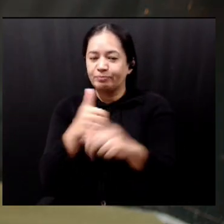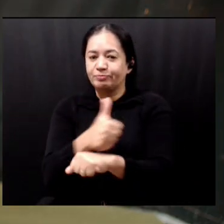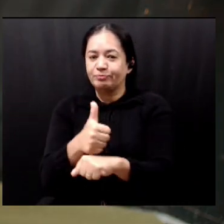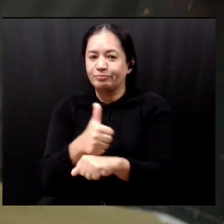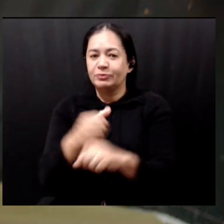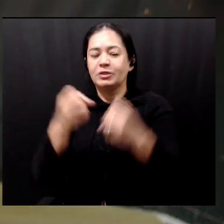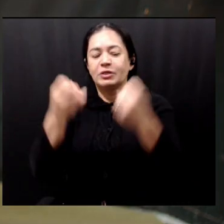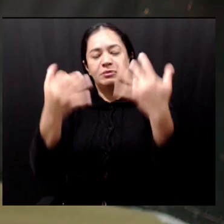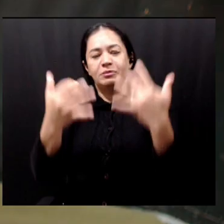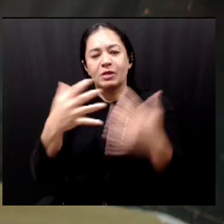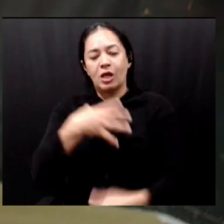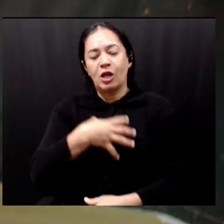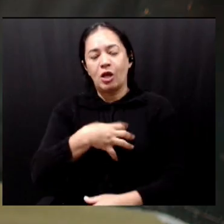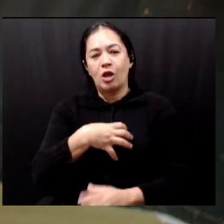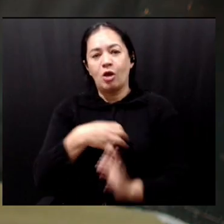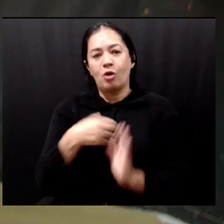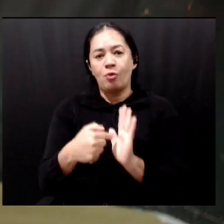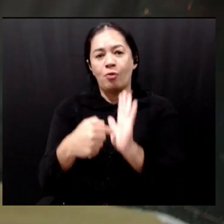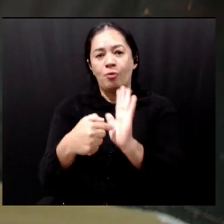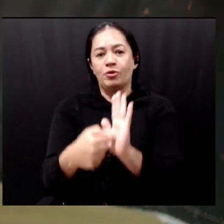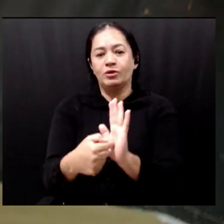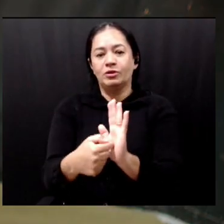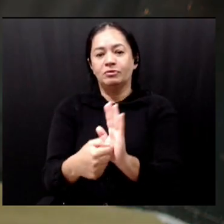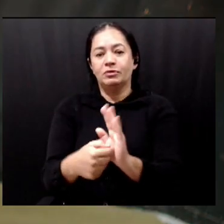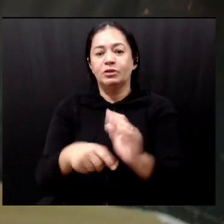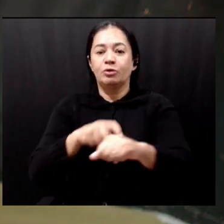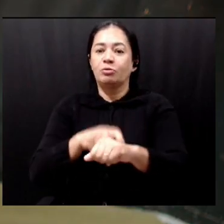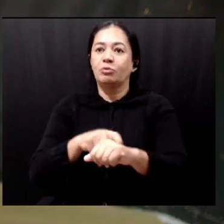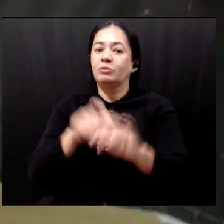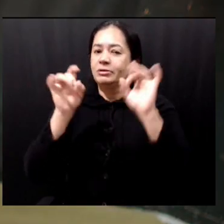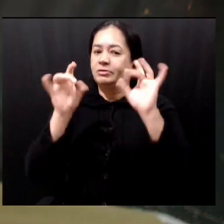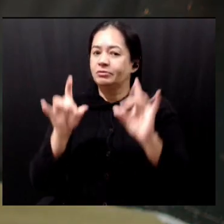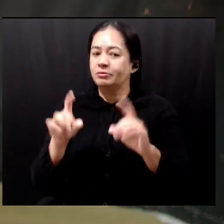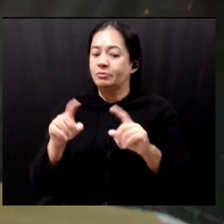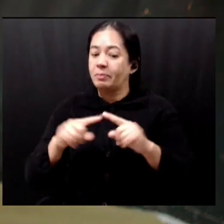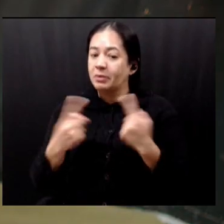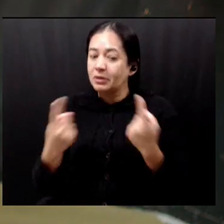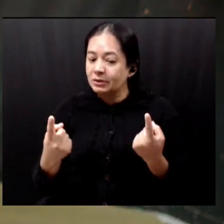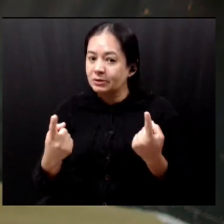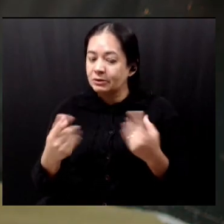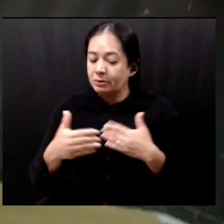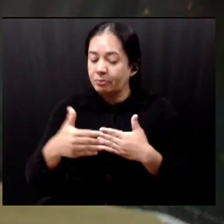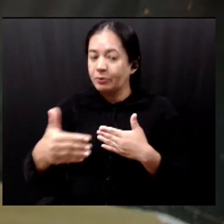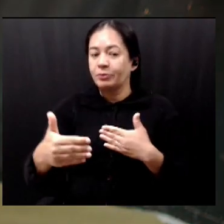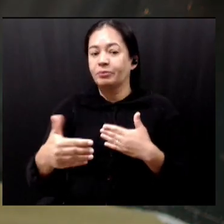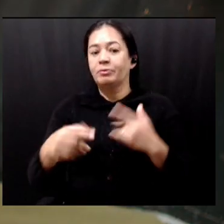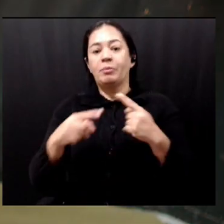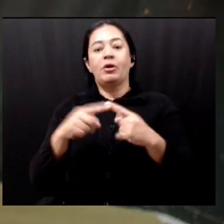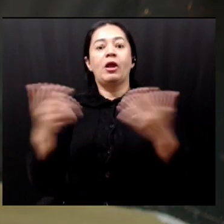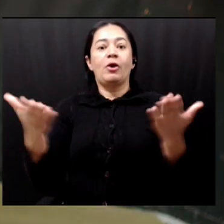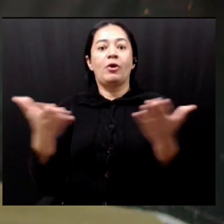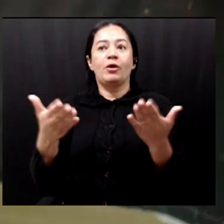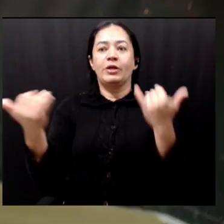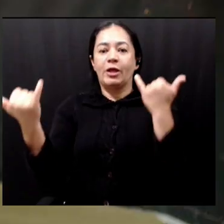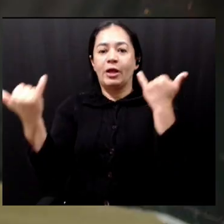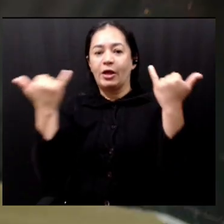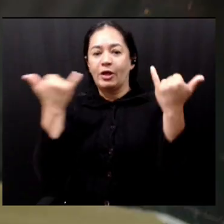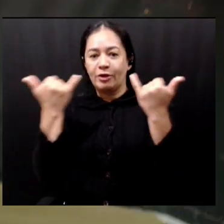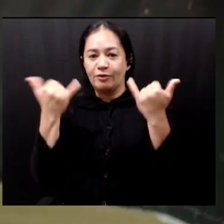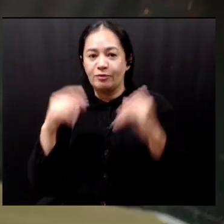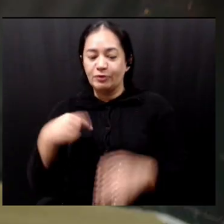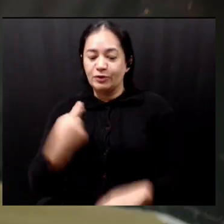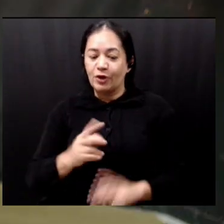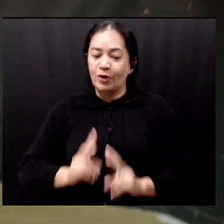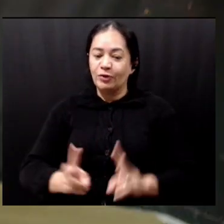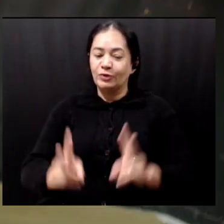nesse momento especial, mas daqui a pouquinho, porque agora a gente traz informações e a gente continua falando de férias de julho no